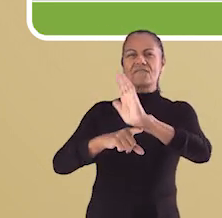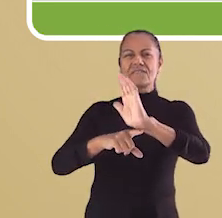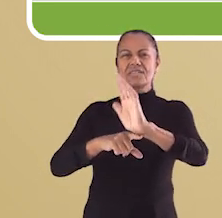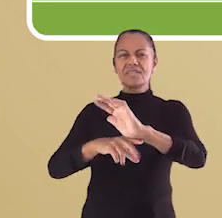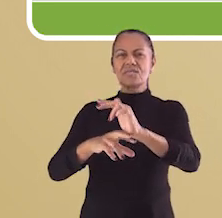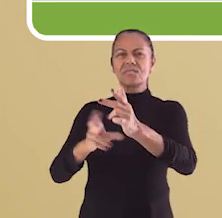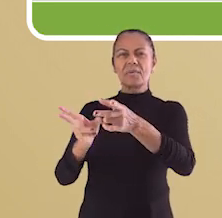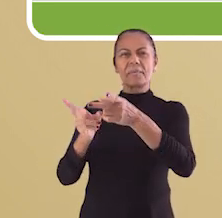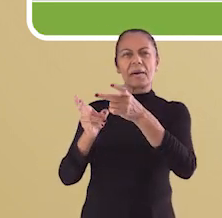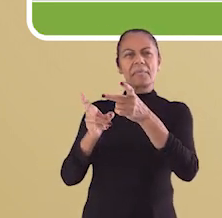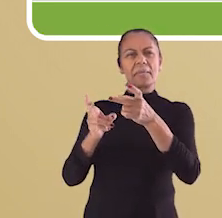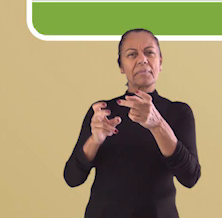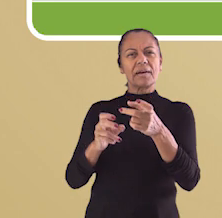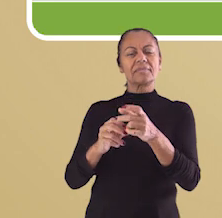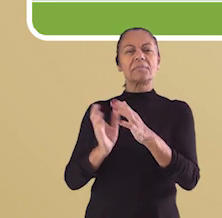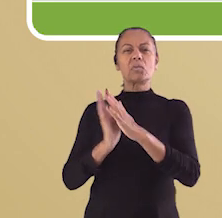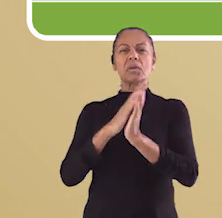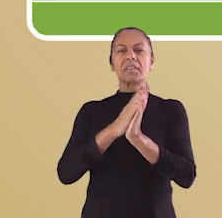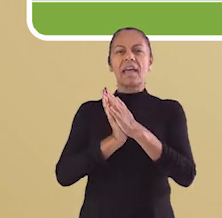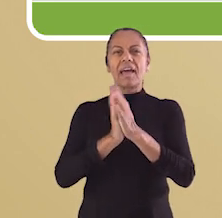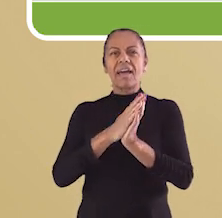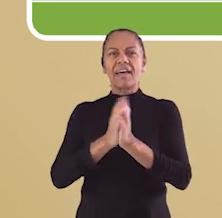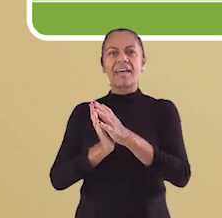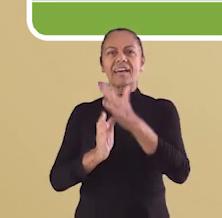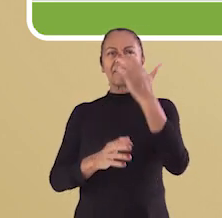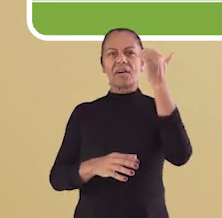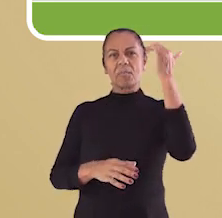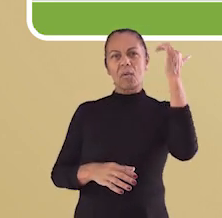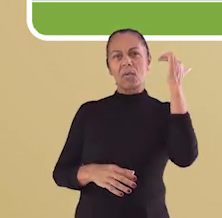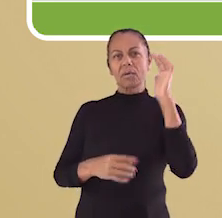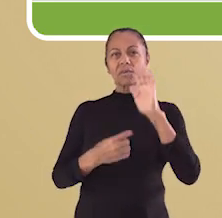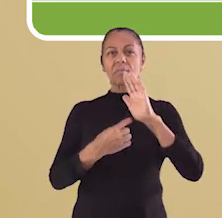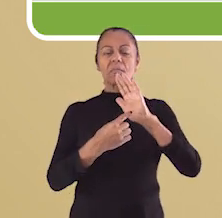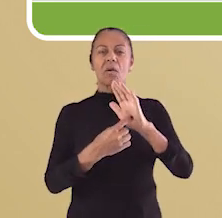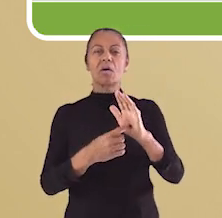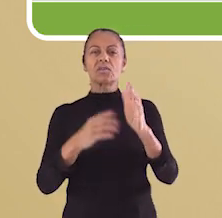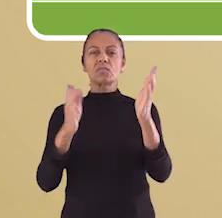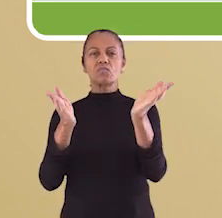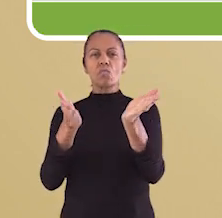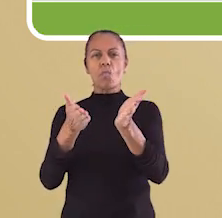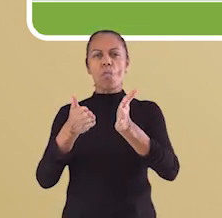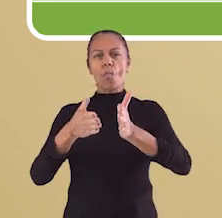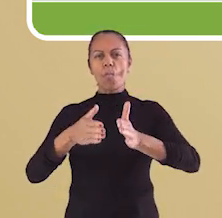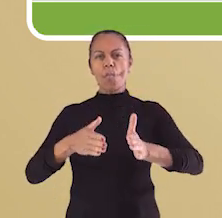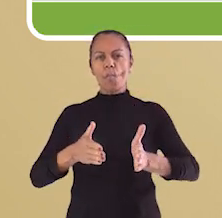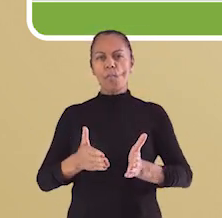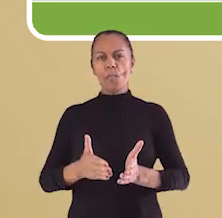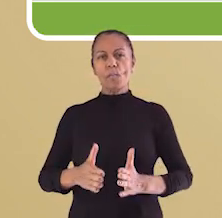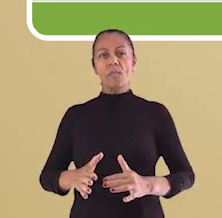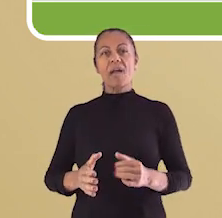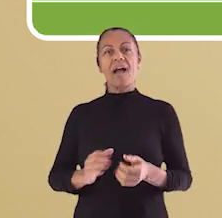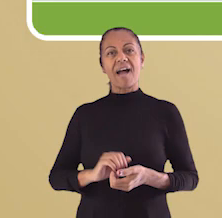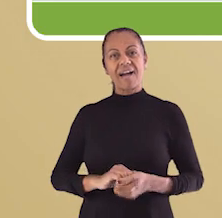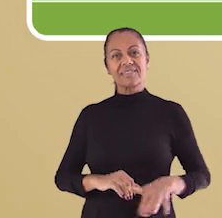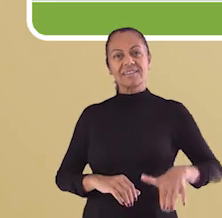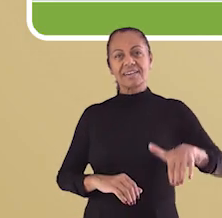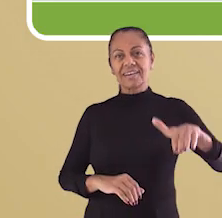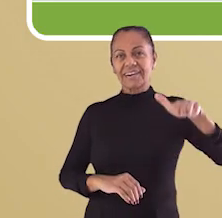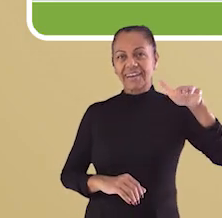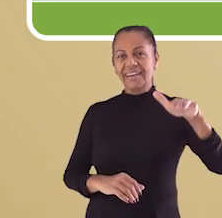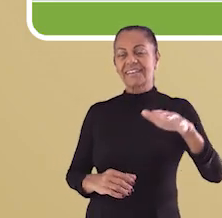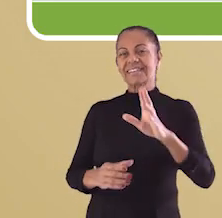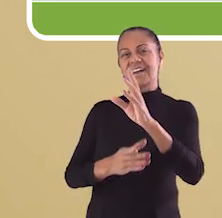de quadrinhos e bonecas muito conhecidas, sempre apresentam corpos magros, bem definidos e com a